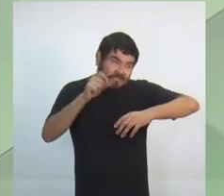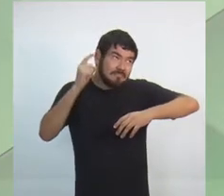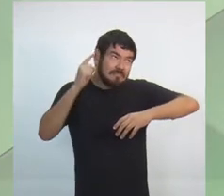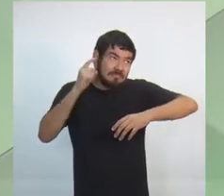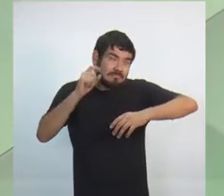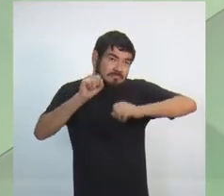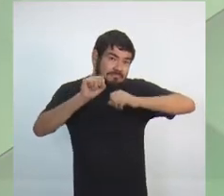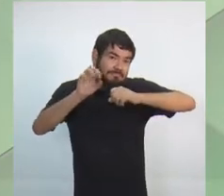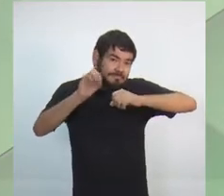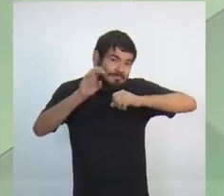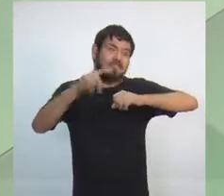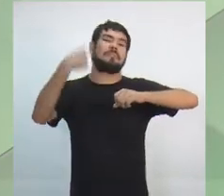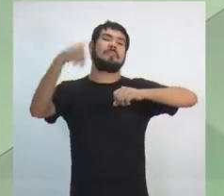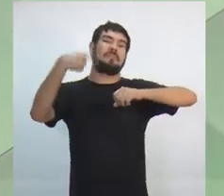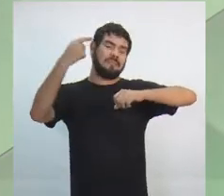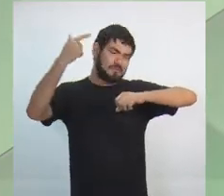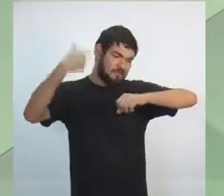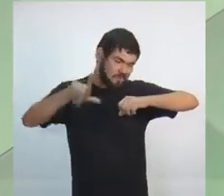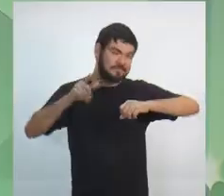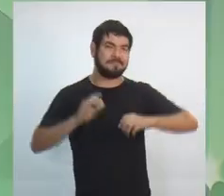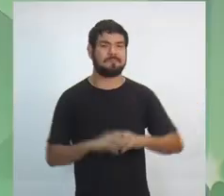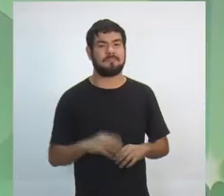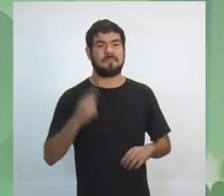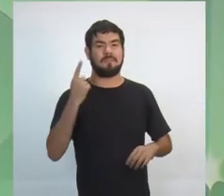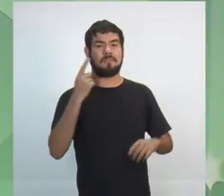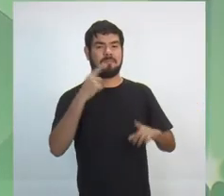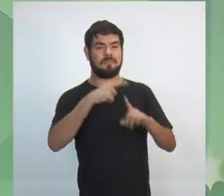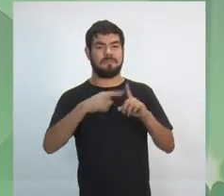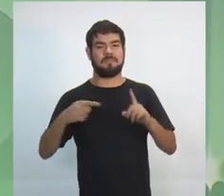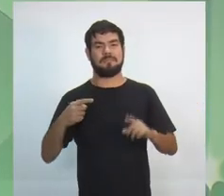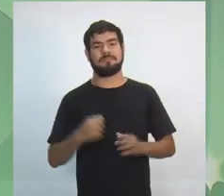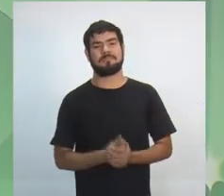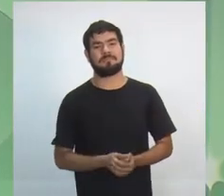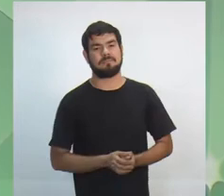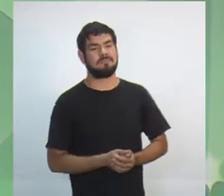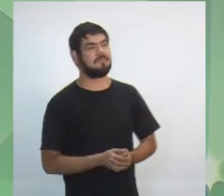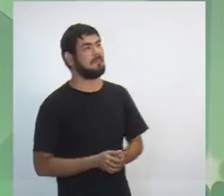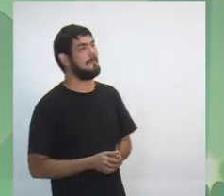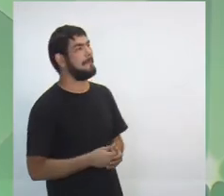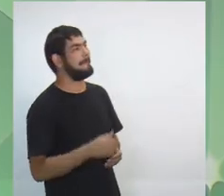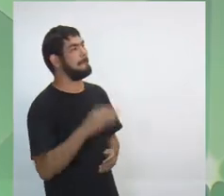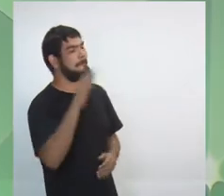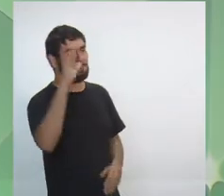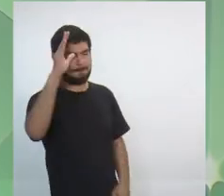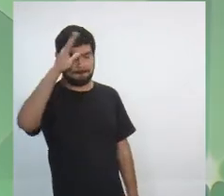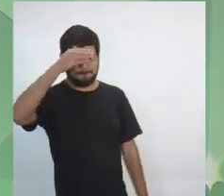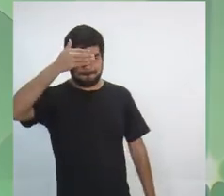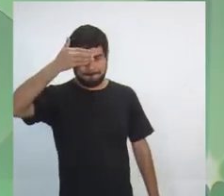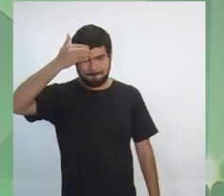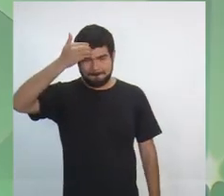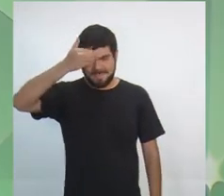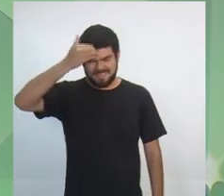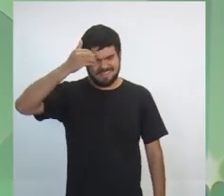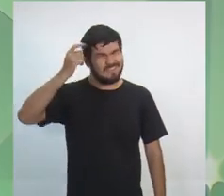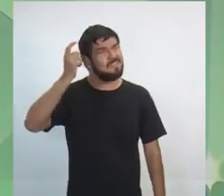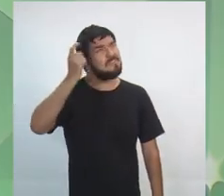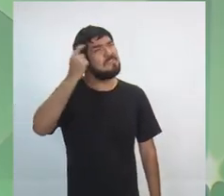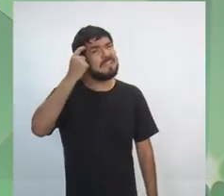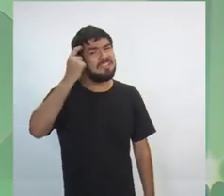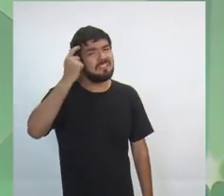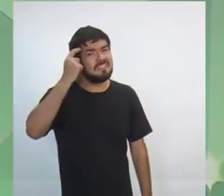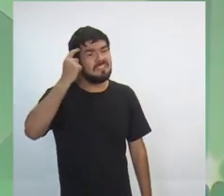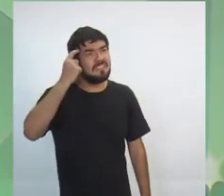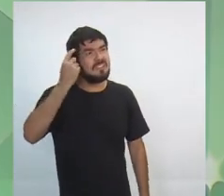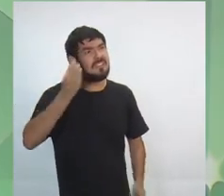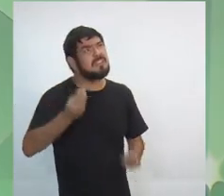outro sinal. 1 minuto e 30, candidata, sua tréplica. Candidato Berg, eu penso que a logística para o desenvolvimento ela